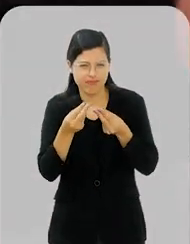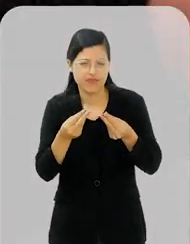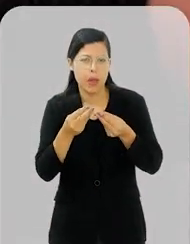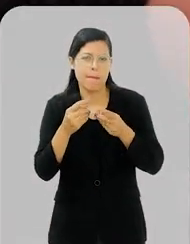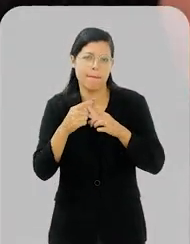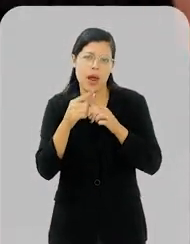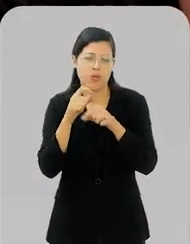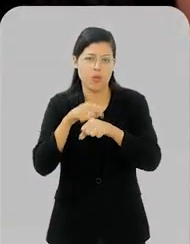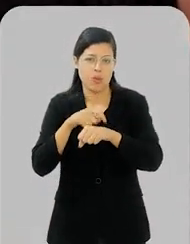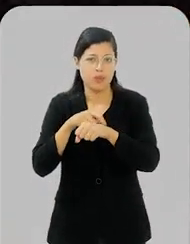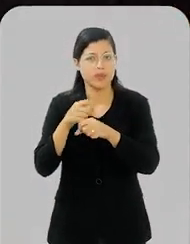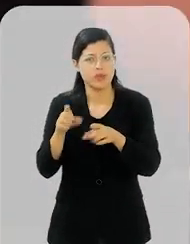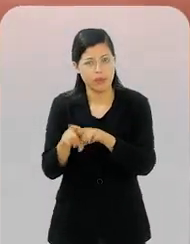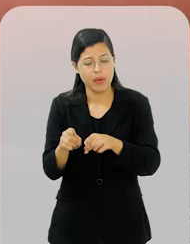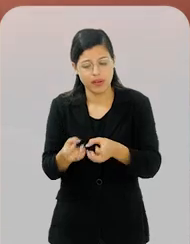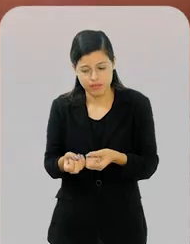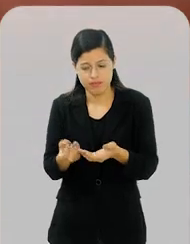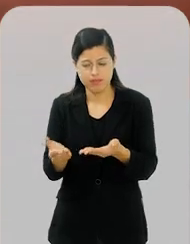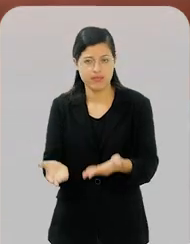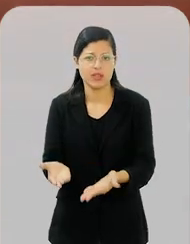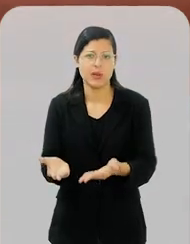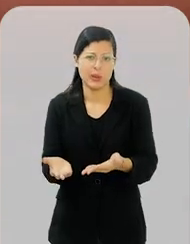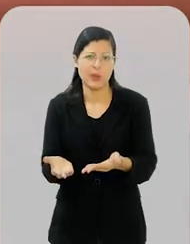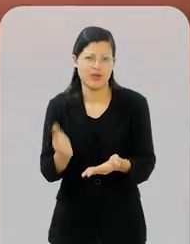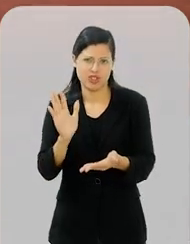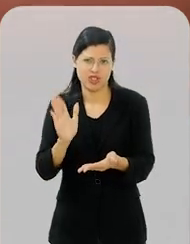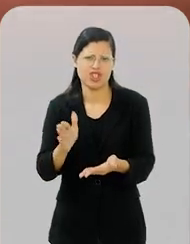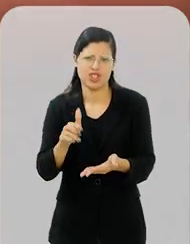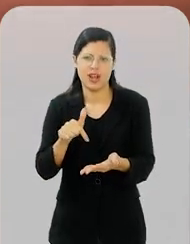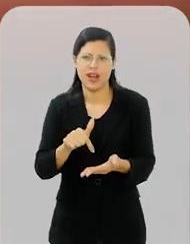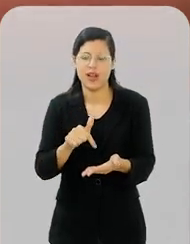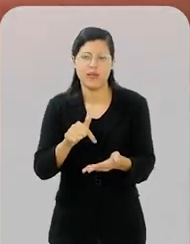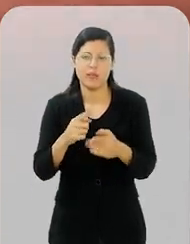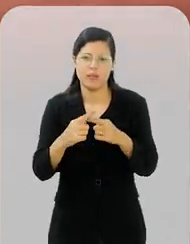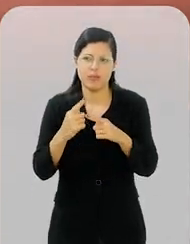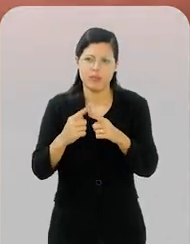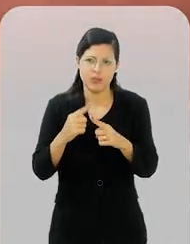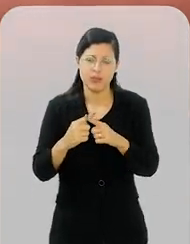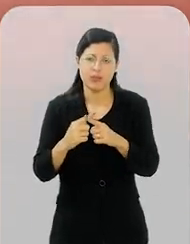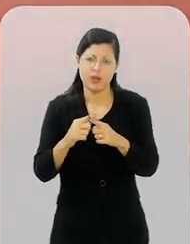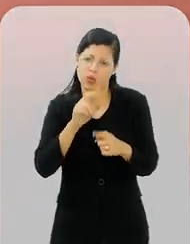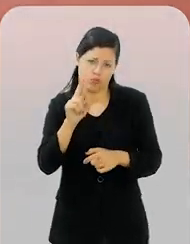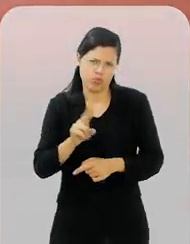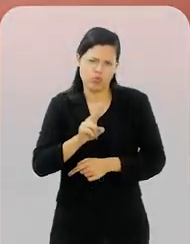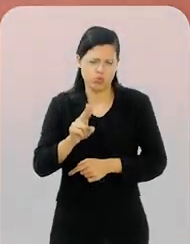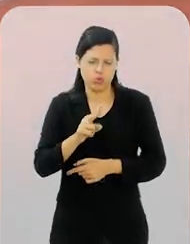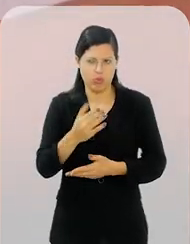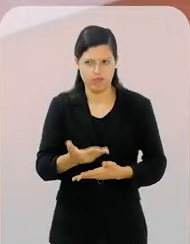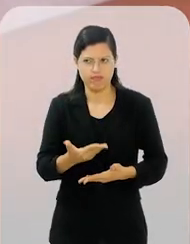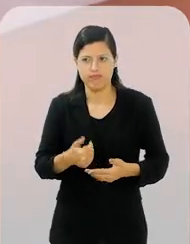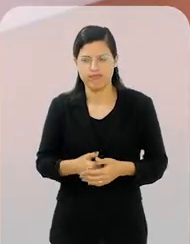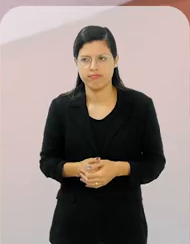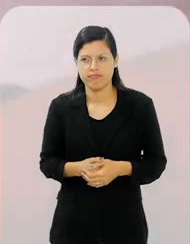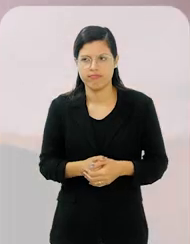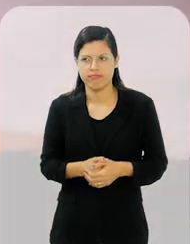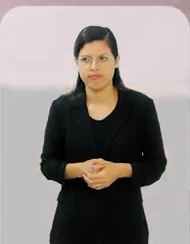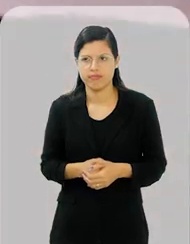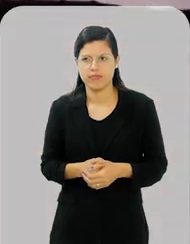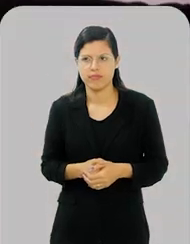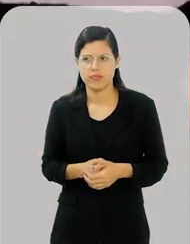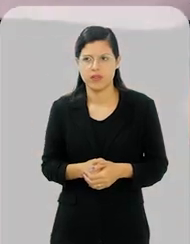da doação ela já era uma peça frágil por conta do uso da própria sapatilha que sofre nos pés da bailarina, né?